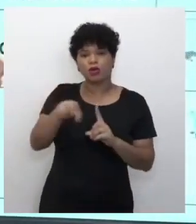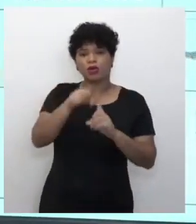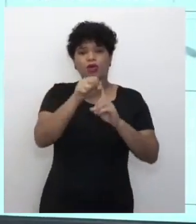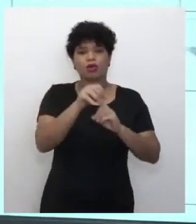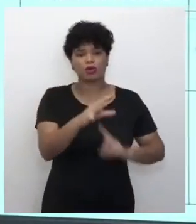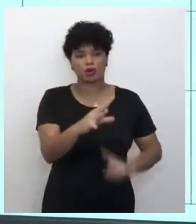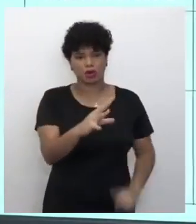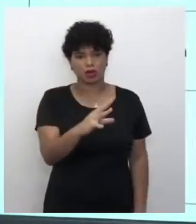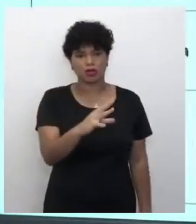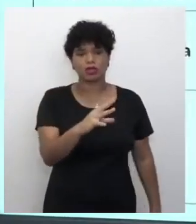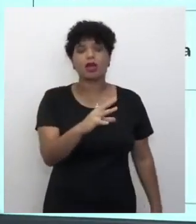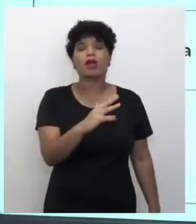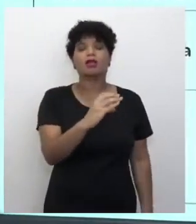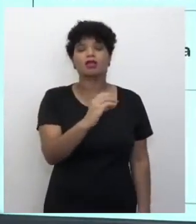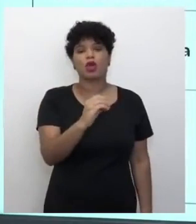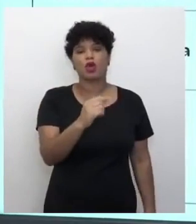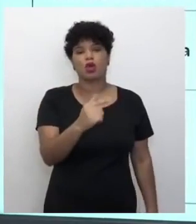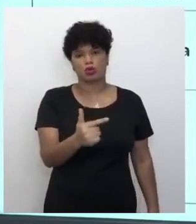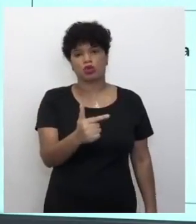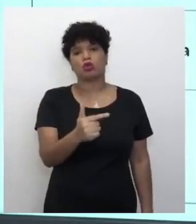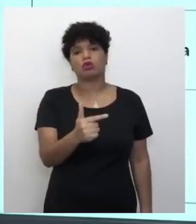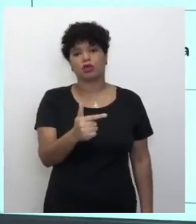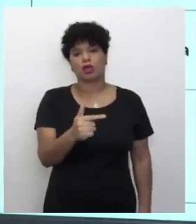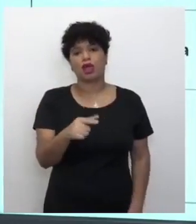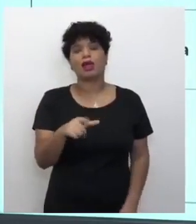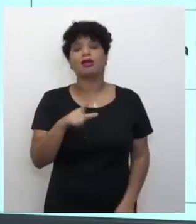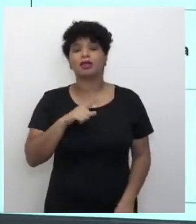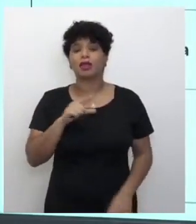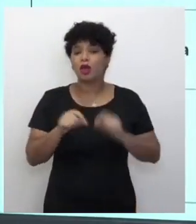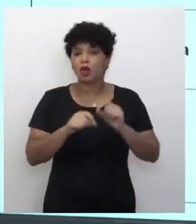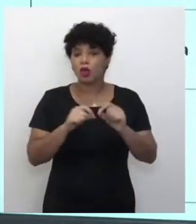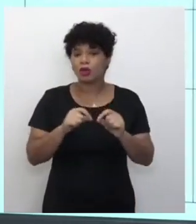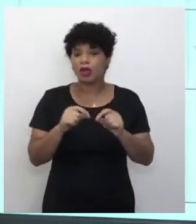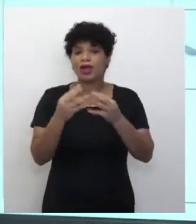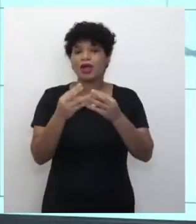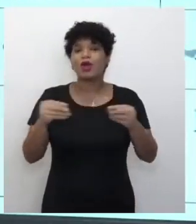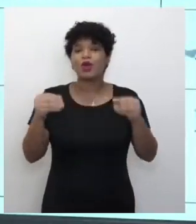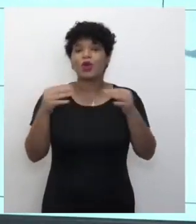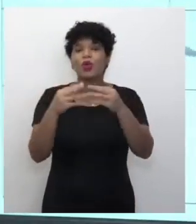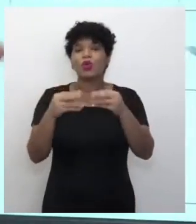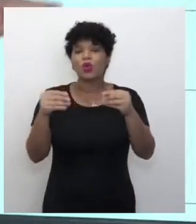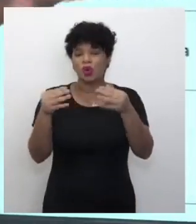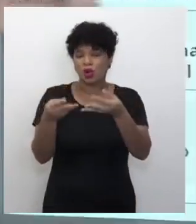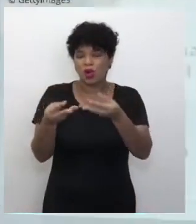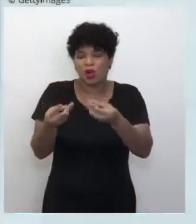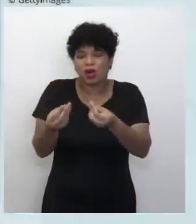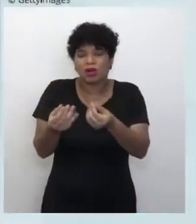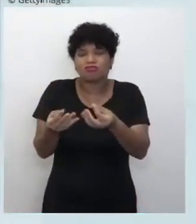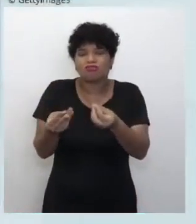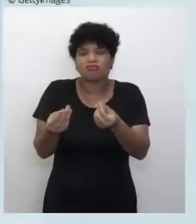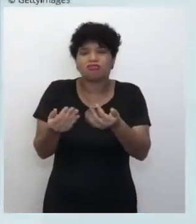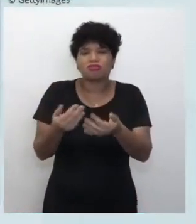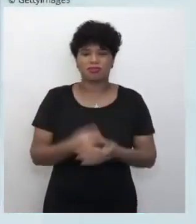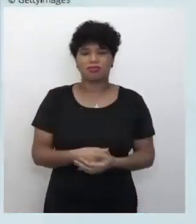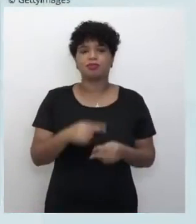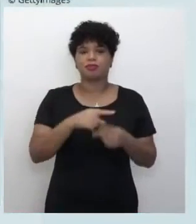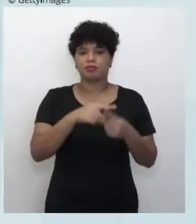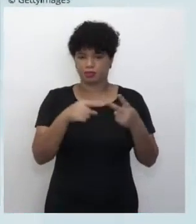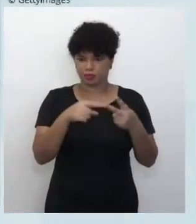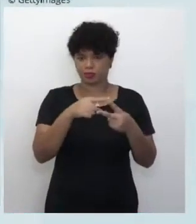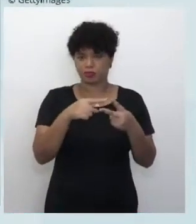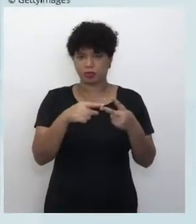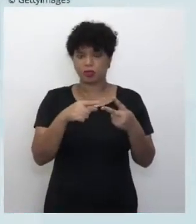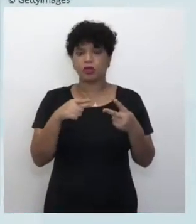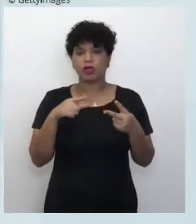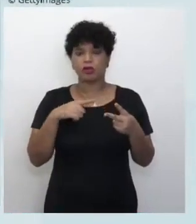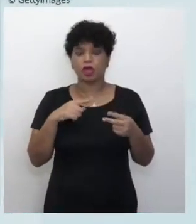ar atmosférico. E aí nós temos também a produção das cinzas, ok? Então aqui no primeiro e no segundo, né, nós